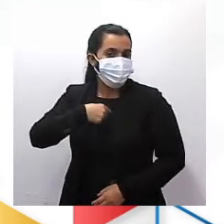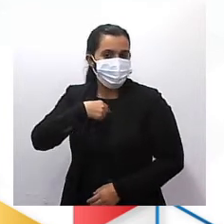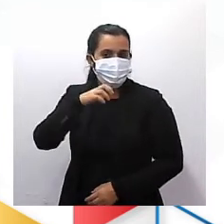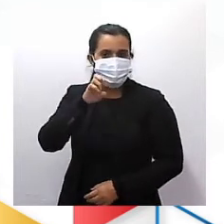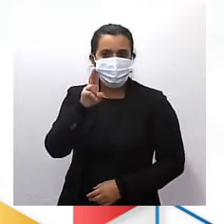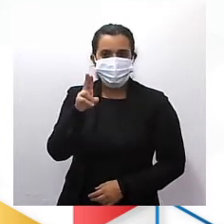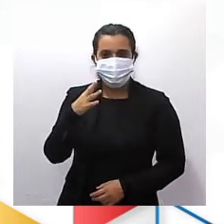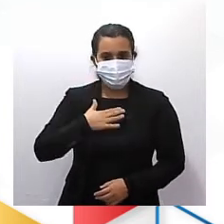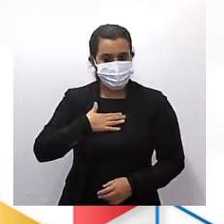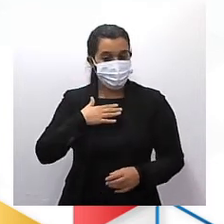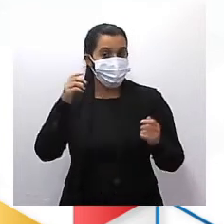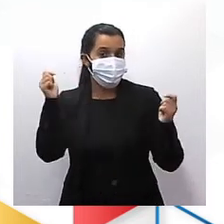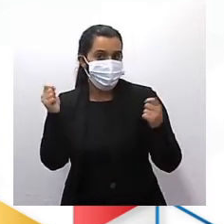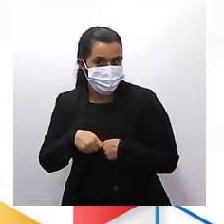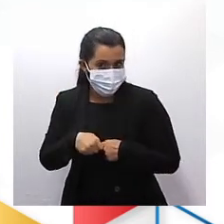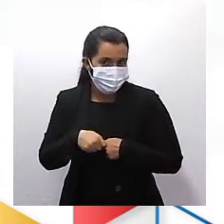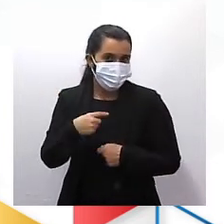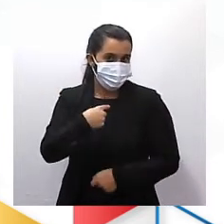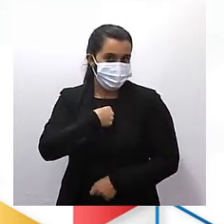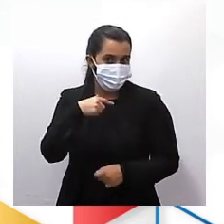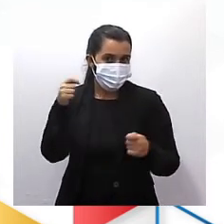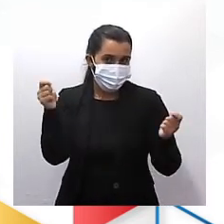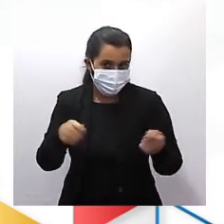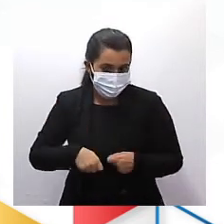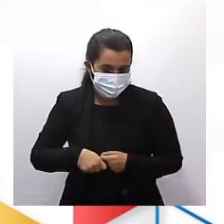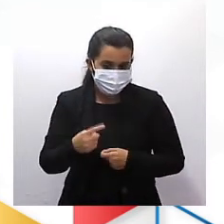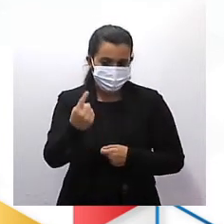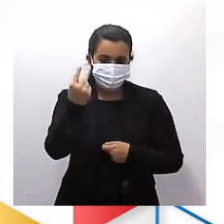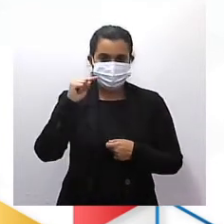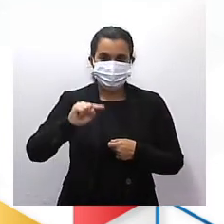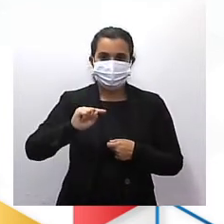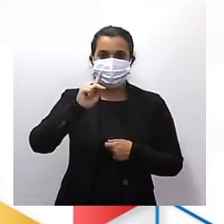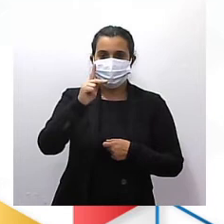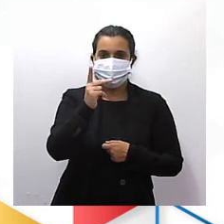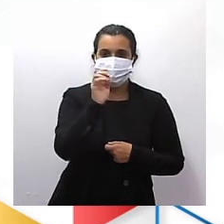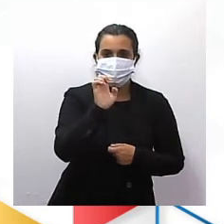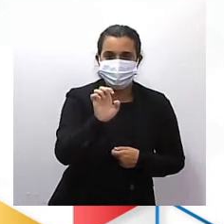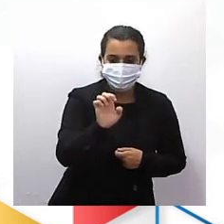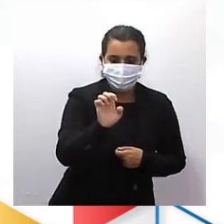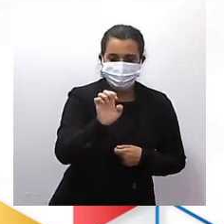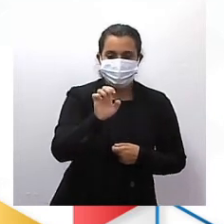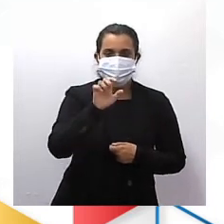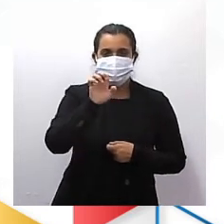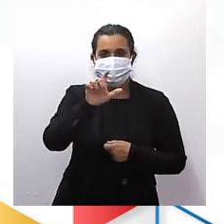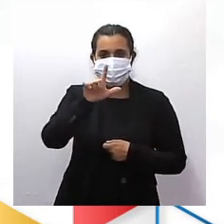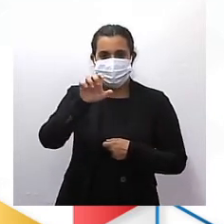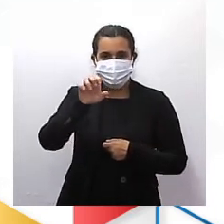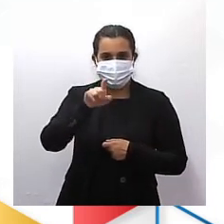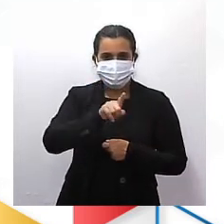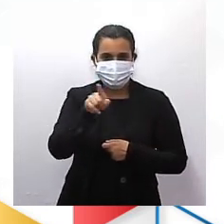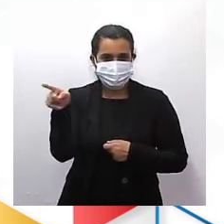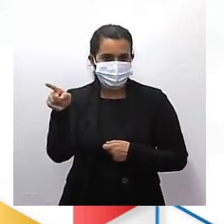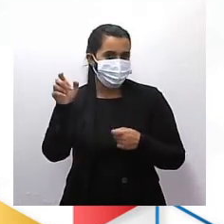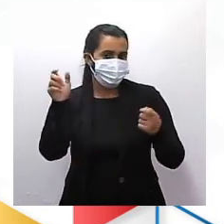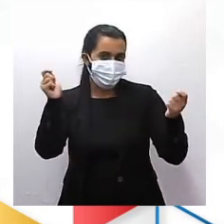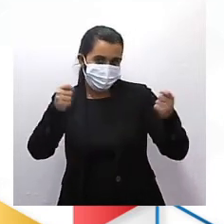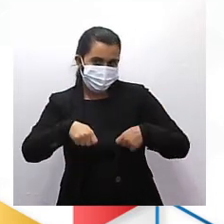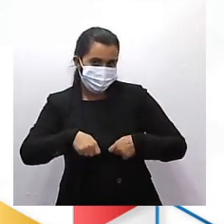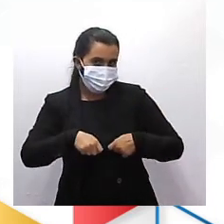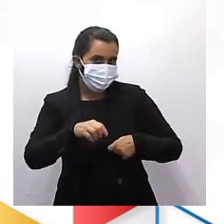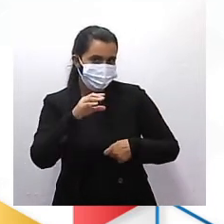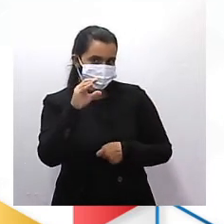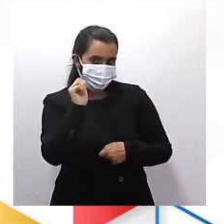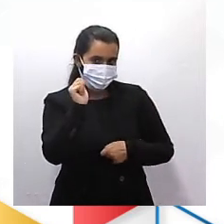capacidade de executar. Mais abaixo a gente tem aí he, que é ele, então eu posso dizer he can, ele